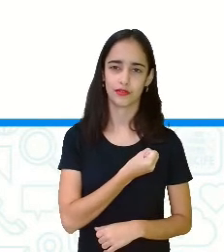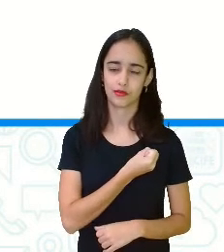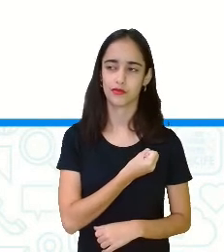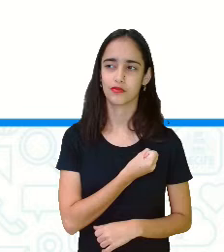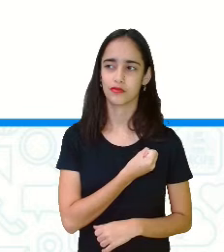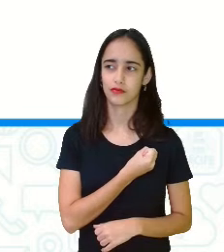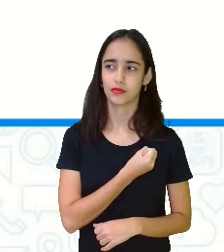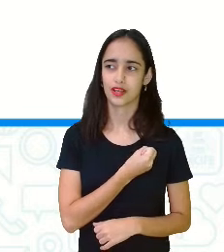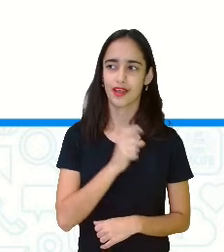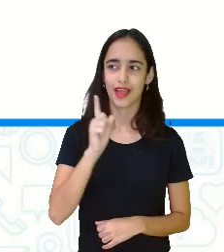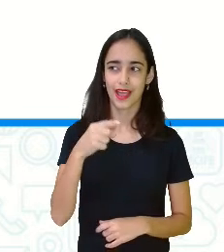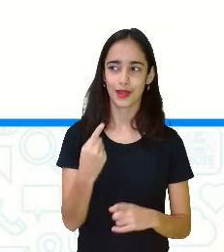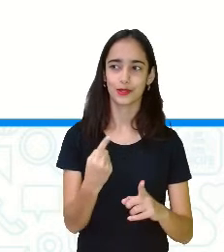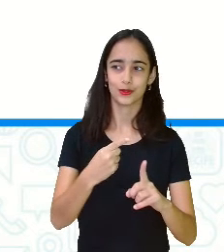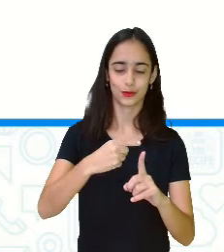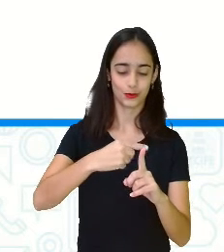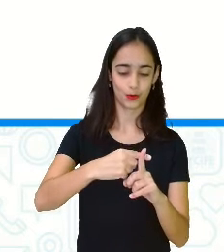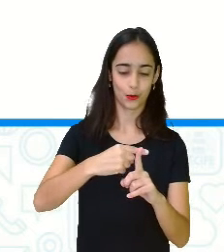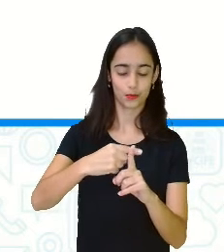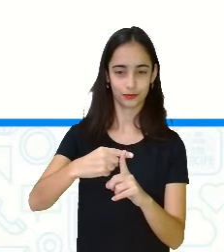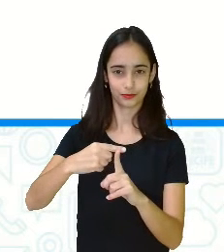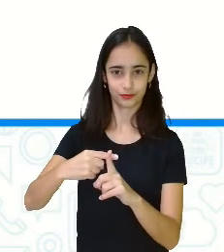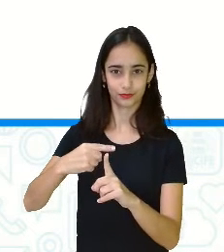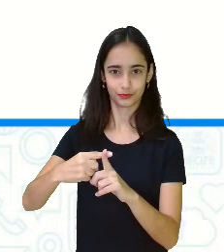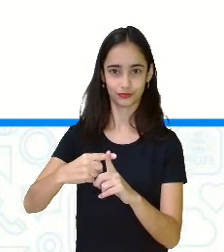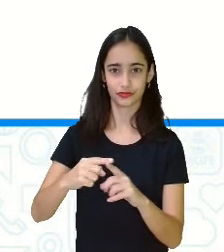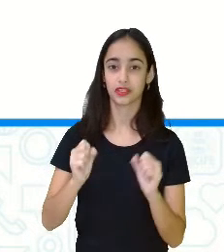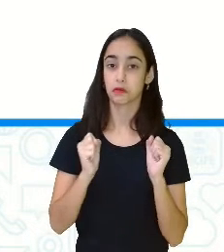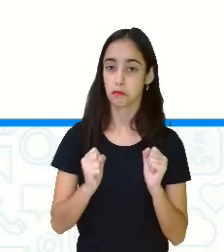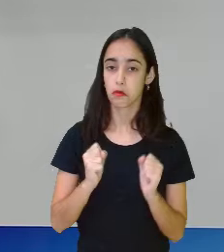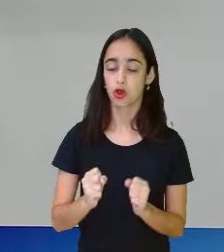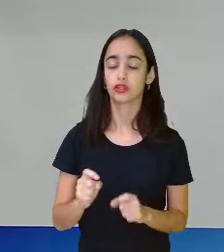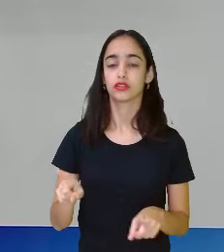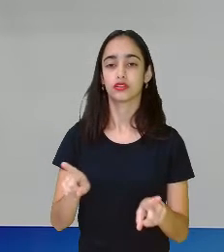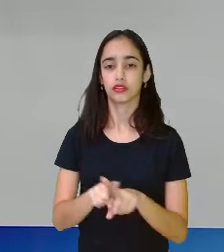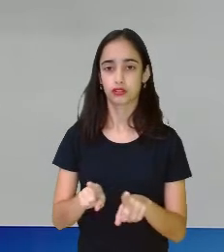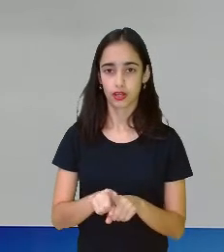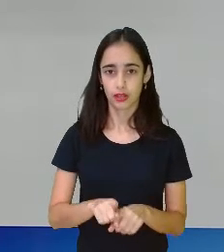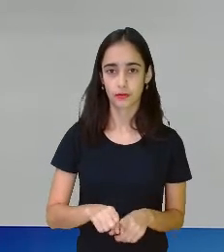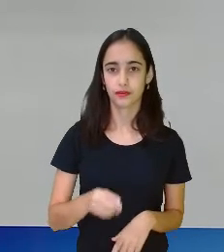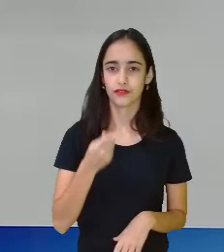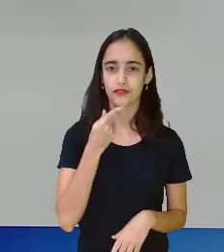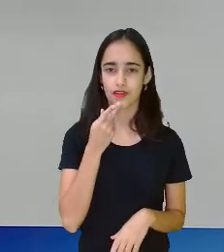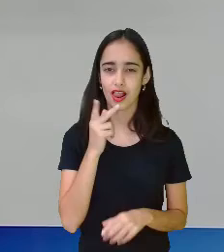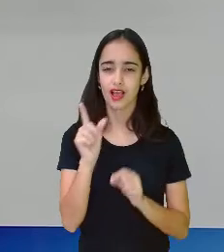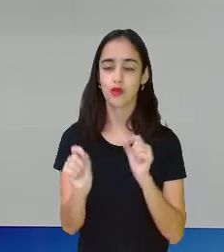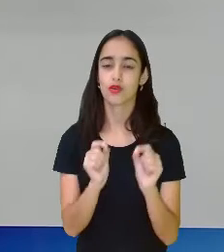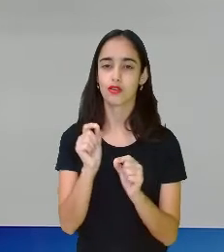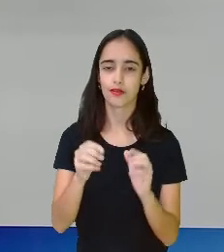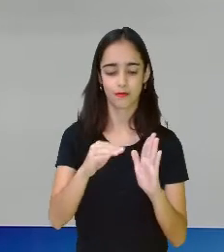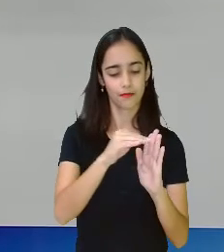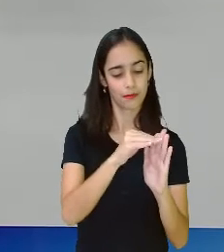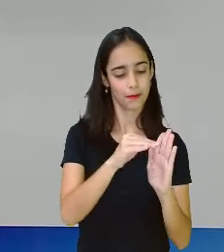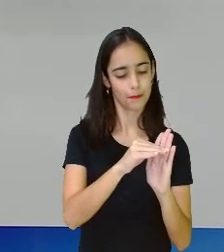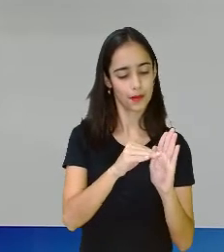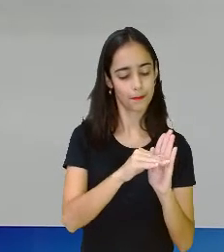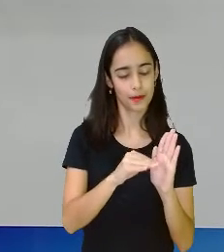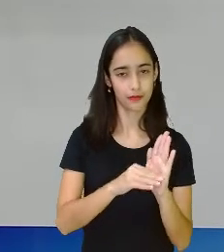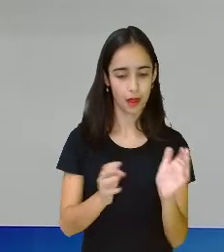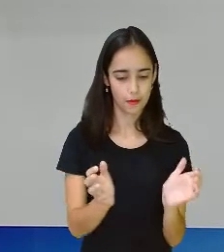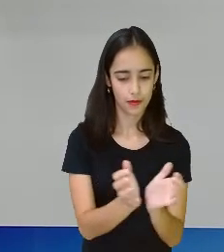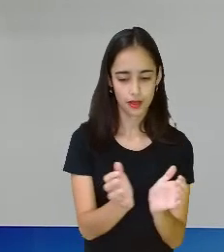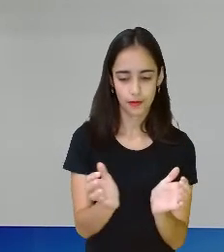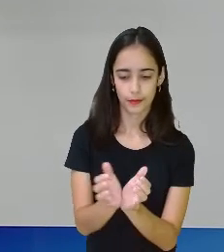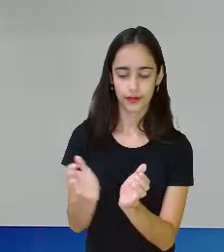serem somados são conhecidos como parcelas. Cada termo, cada conjunto que a gente vai fazer a adição